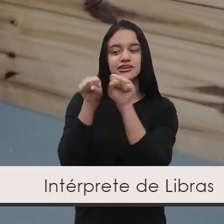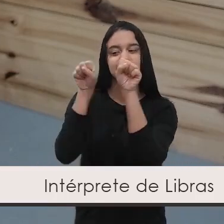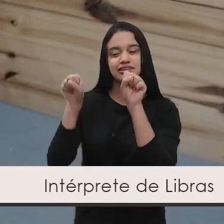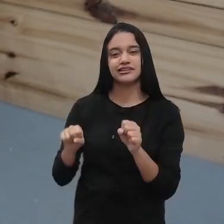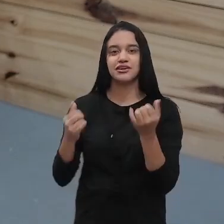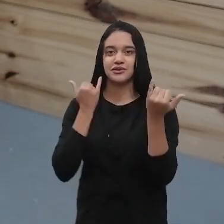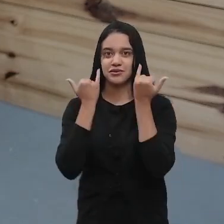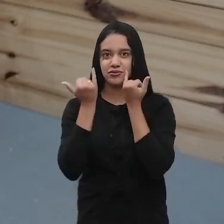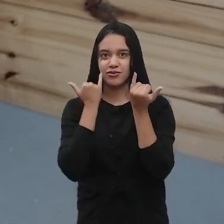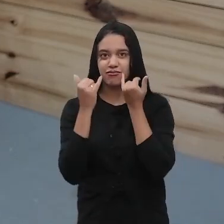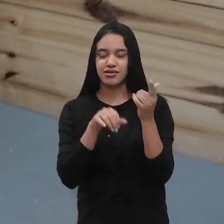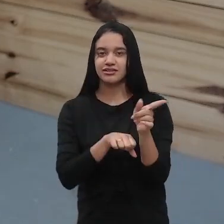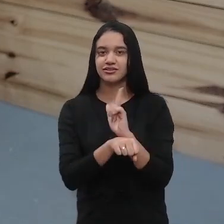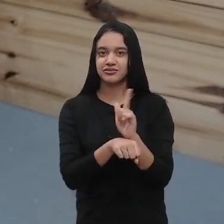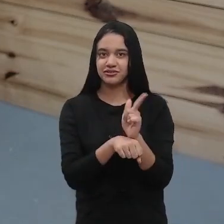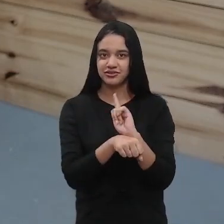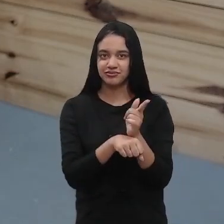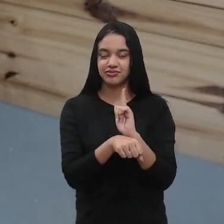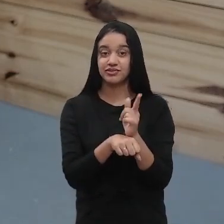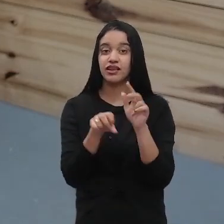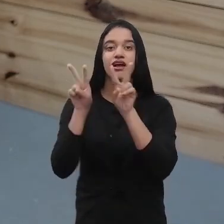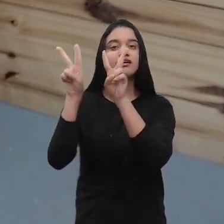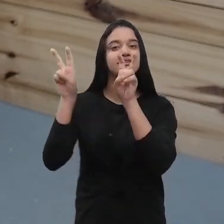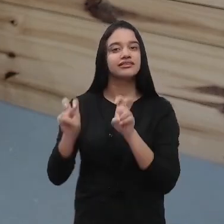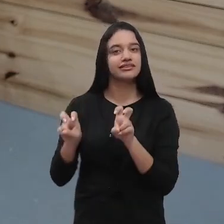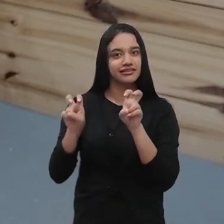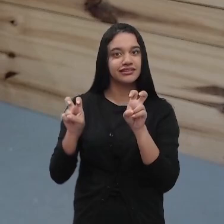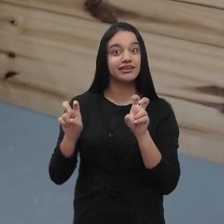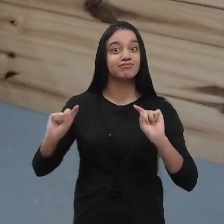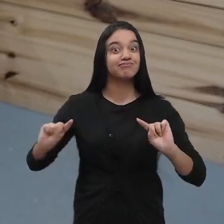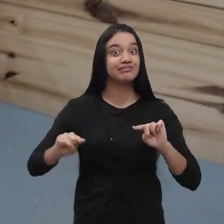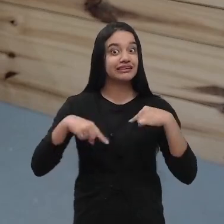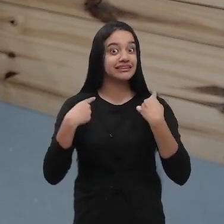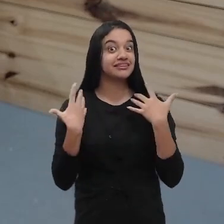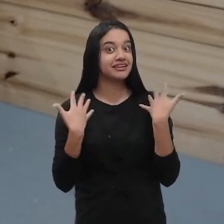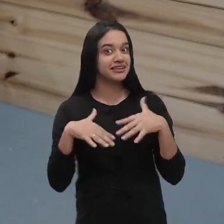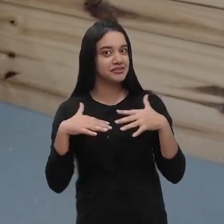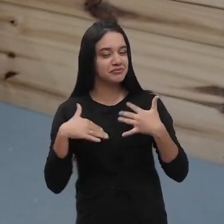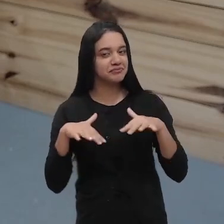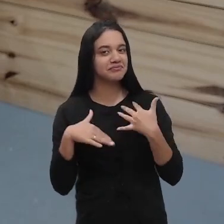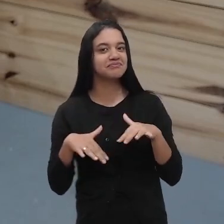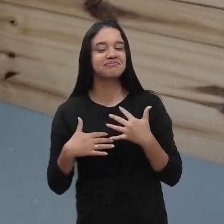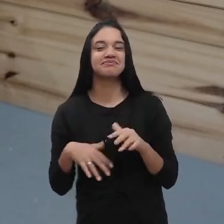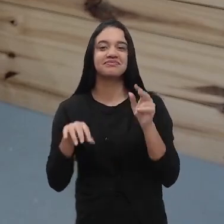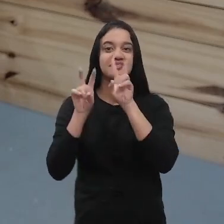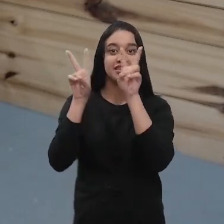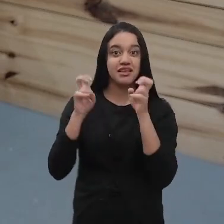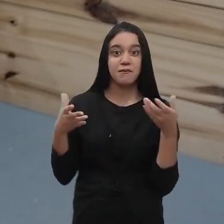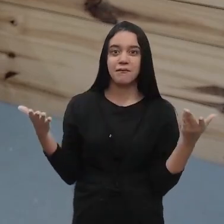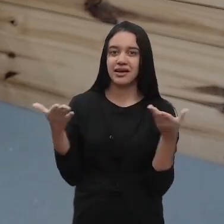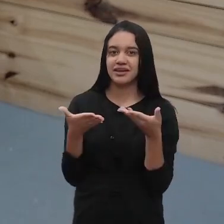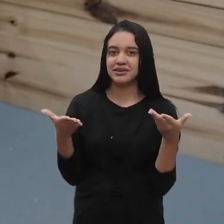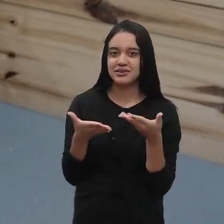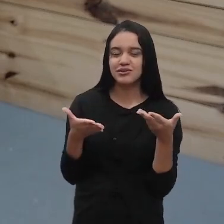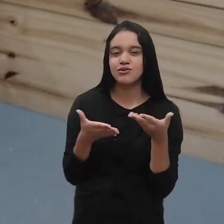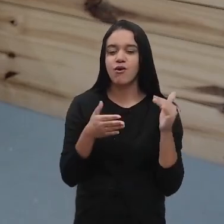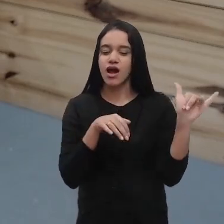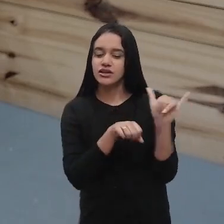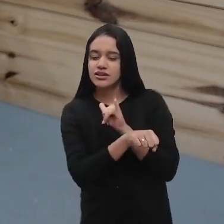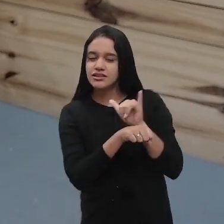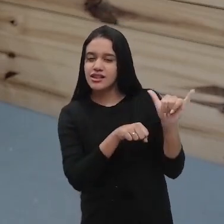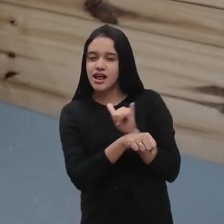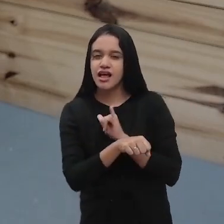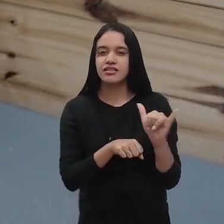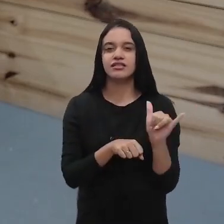de Informação Gerencial. Tema muito desafiante, gente, tema muito atual, o tema da estratégia